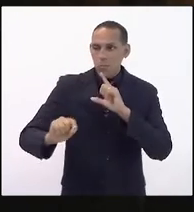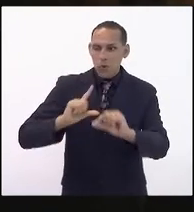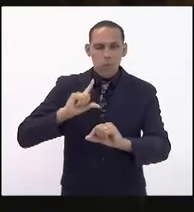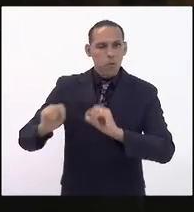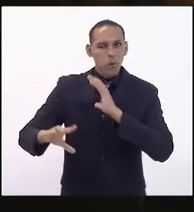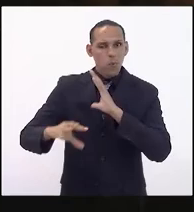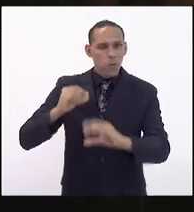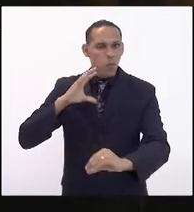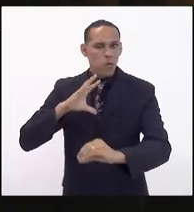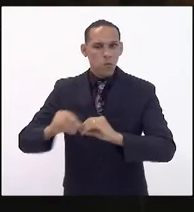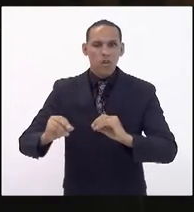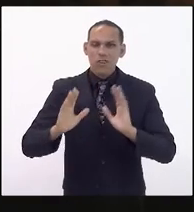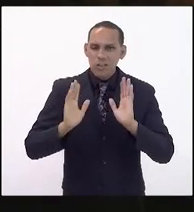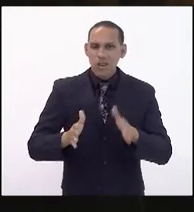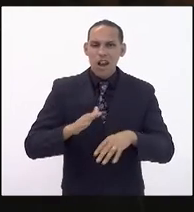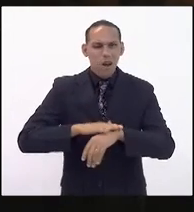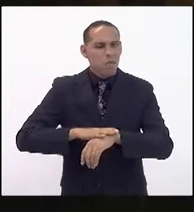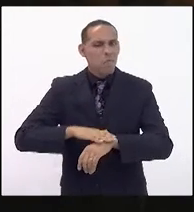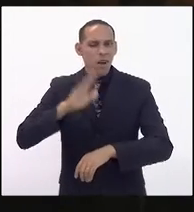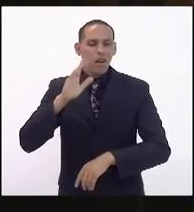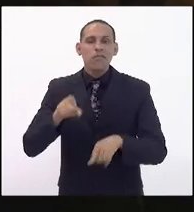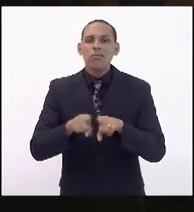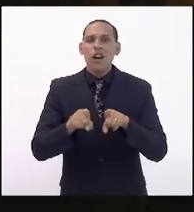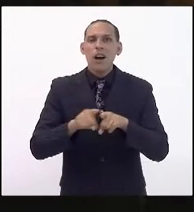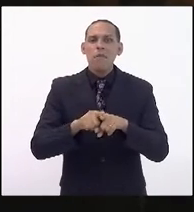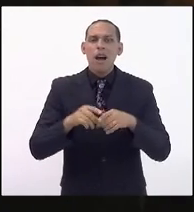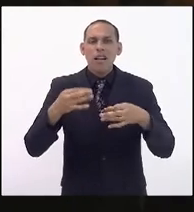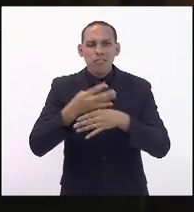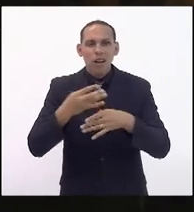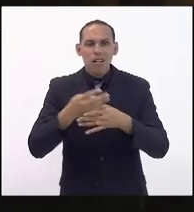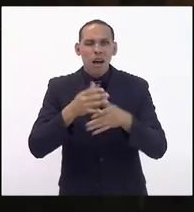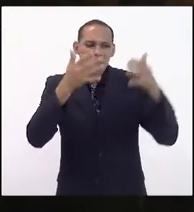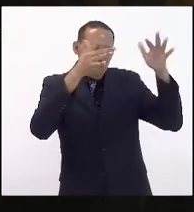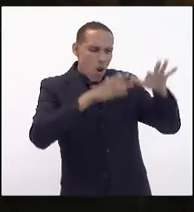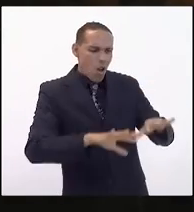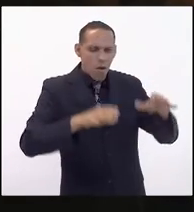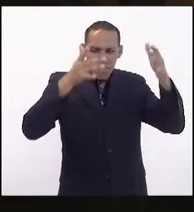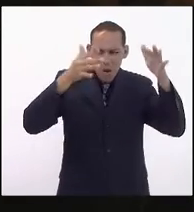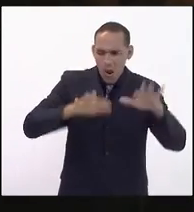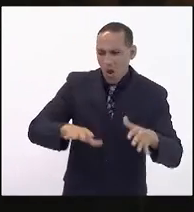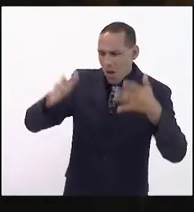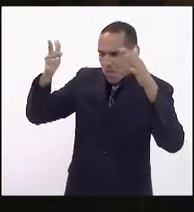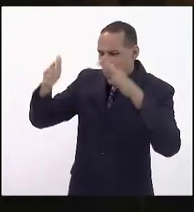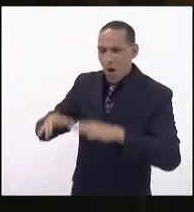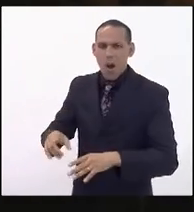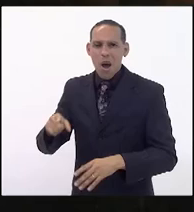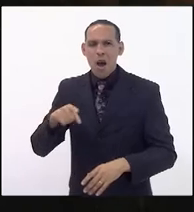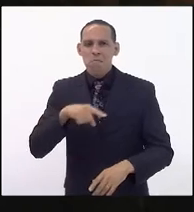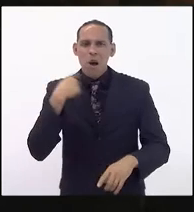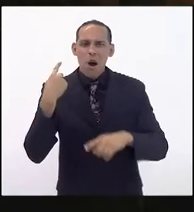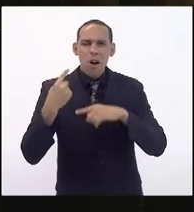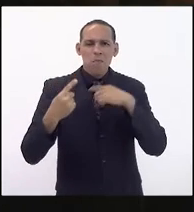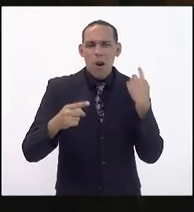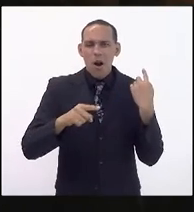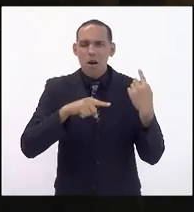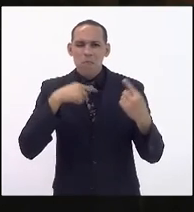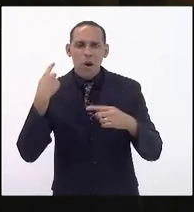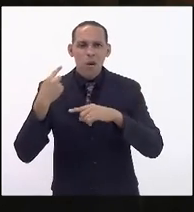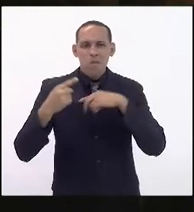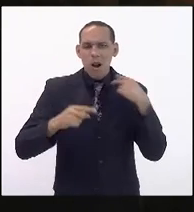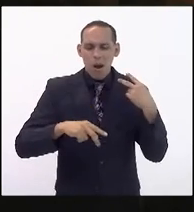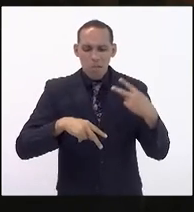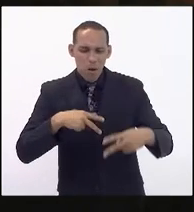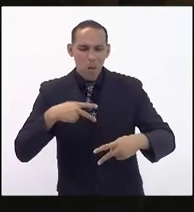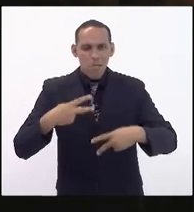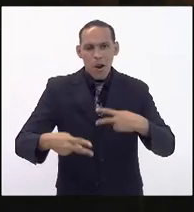cidade São destruídas morte continuada de população civil